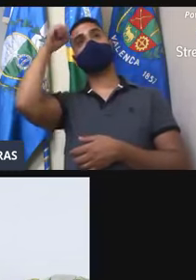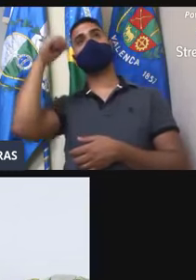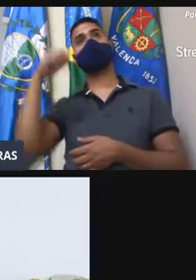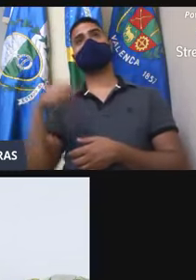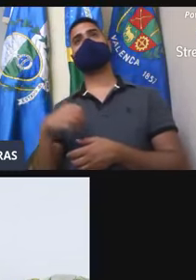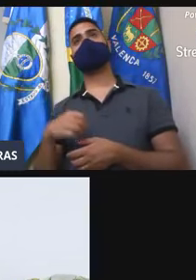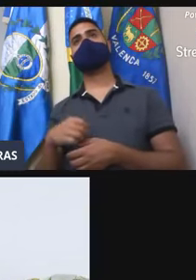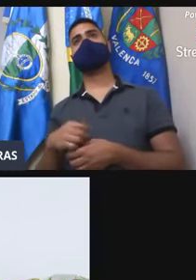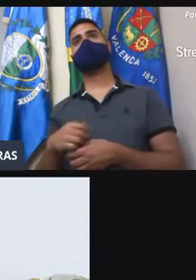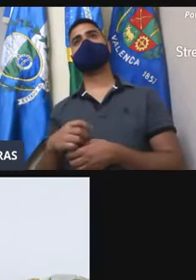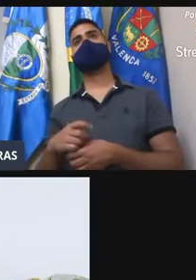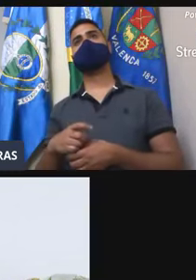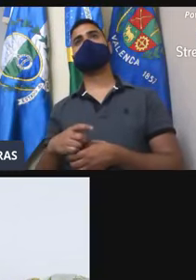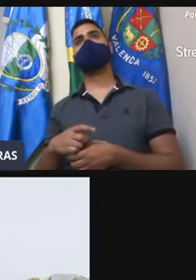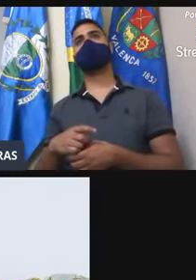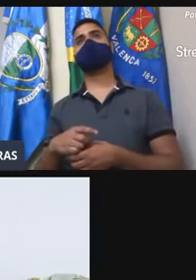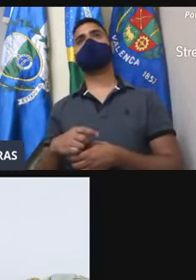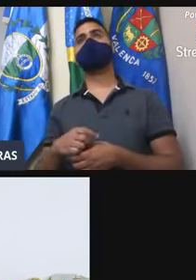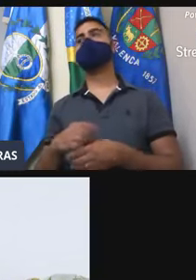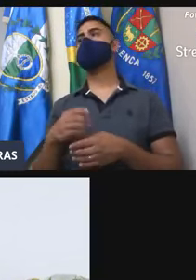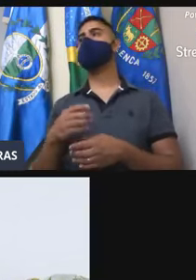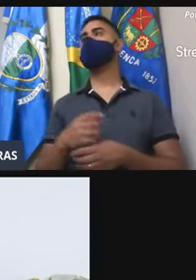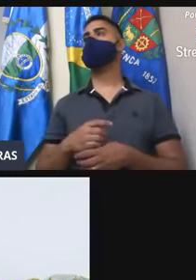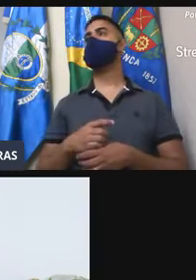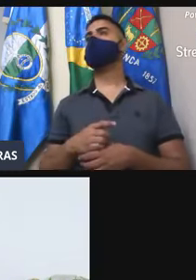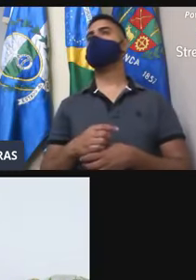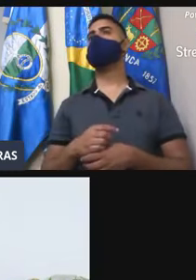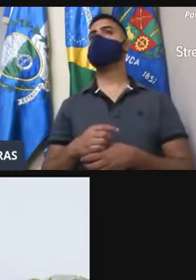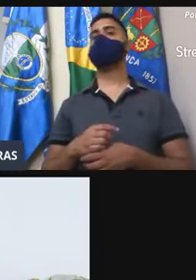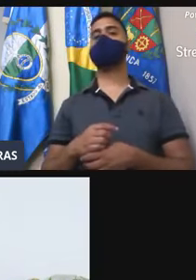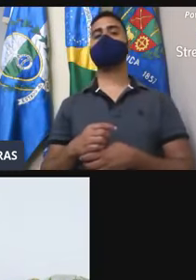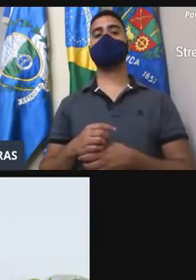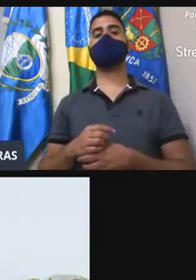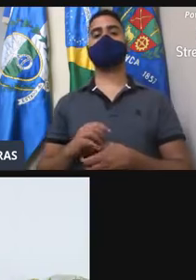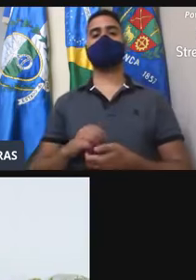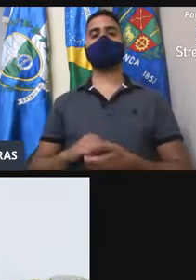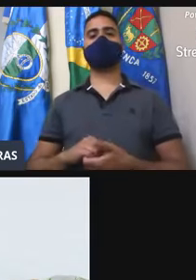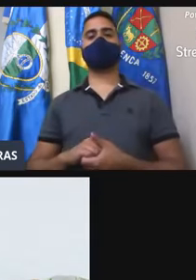David Nogueira. Aprove, parabenizo, vereador. Obrigado, Fabiano Vasconcelos.